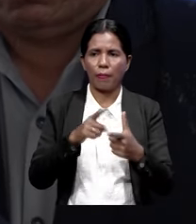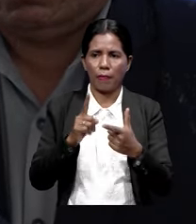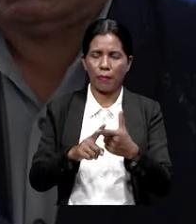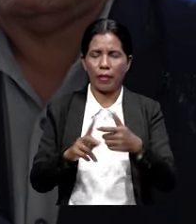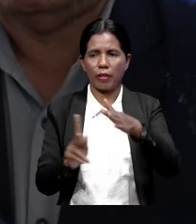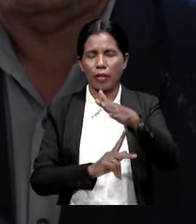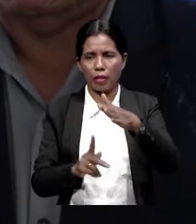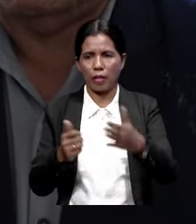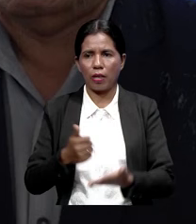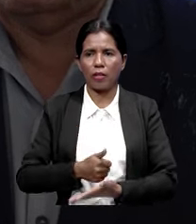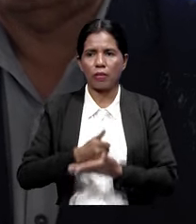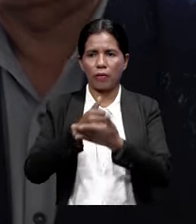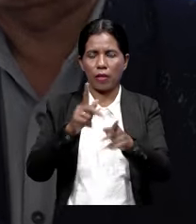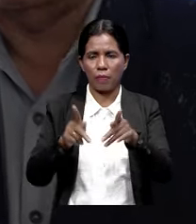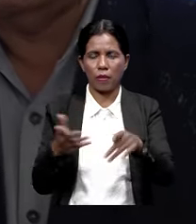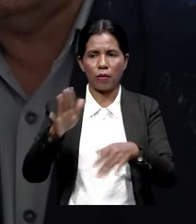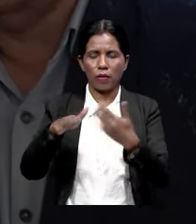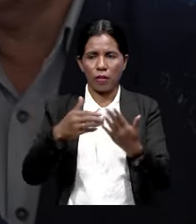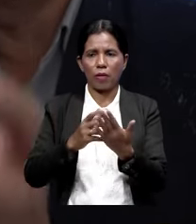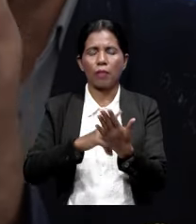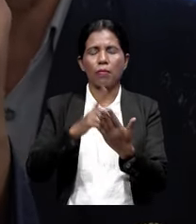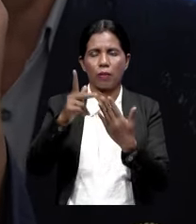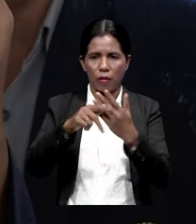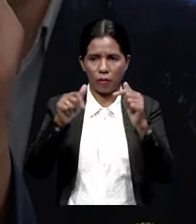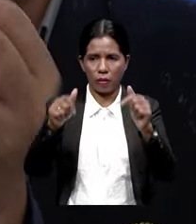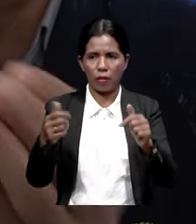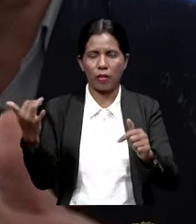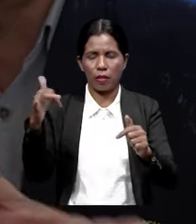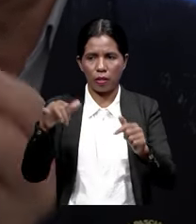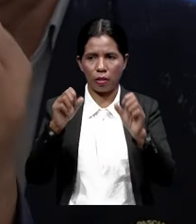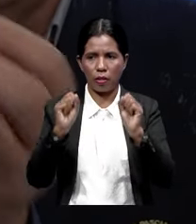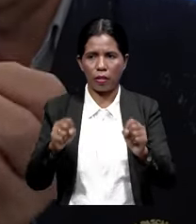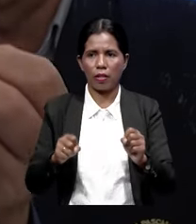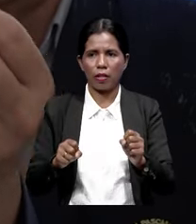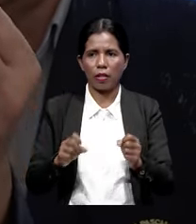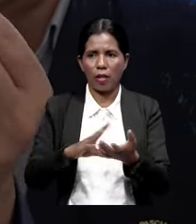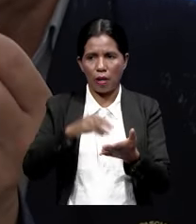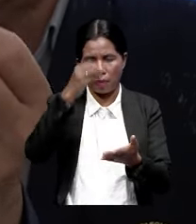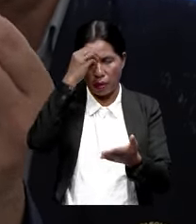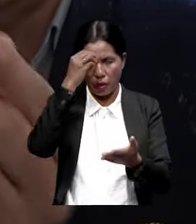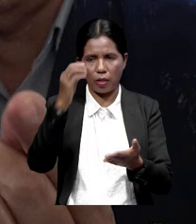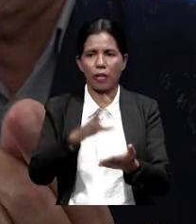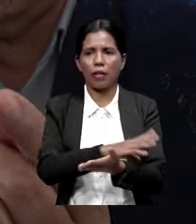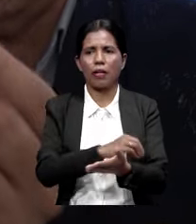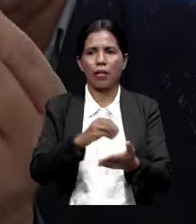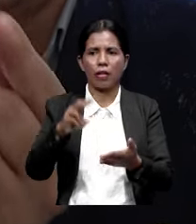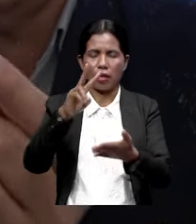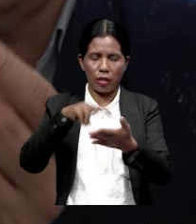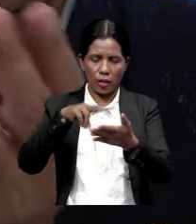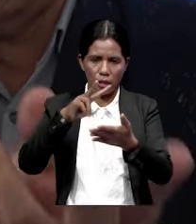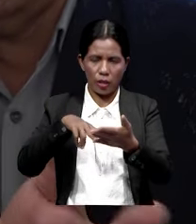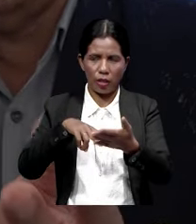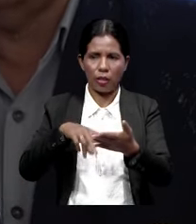a facilitadora facilita sira e o programa intensivo, né? Até sira bele aprende que conhece letra